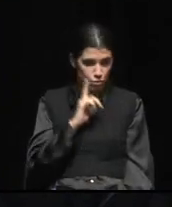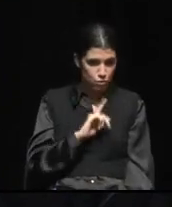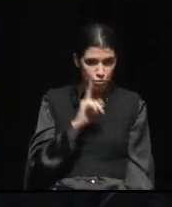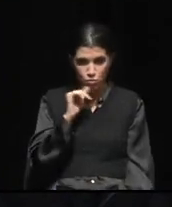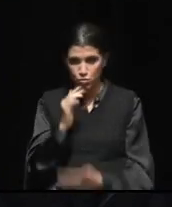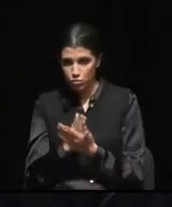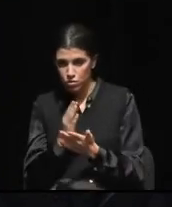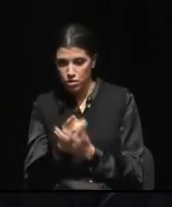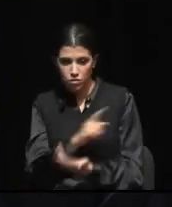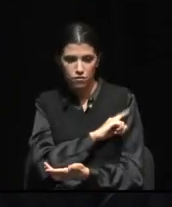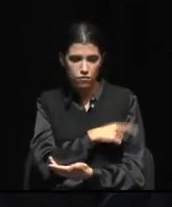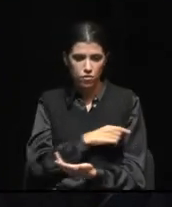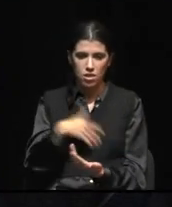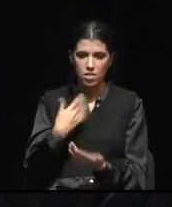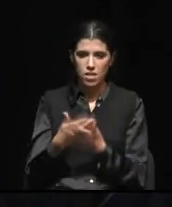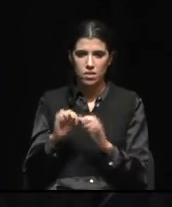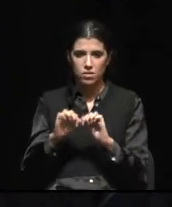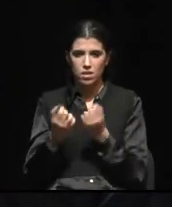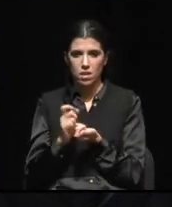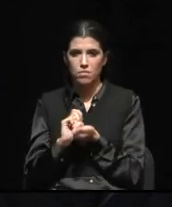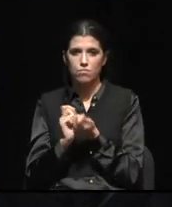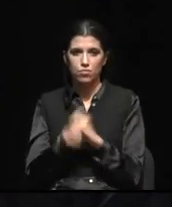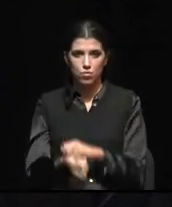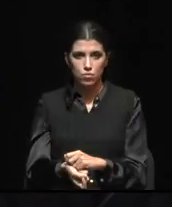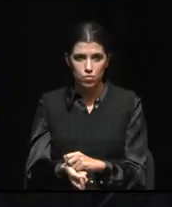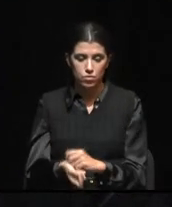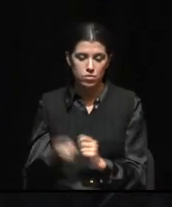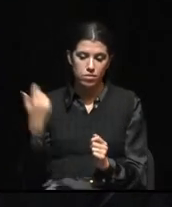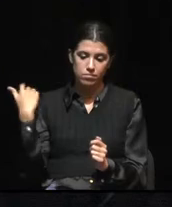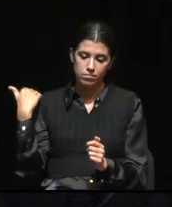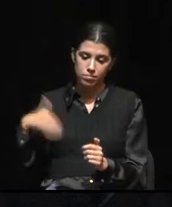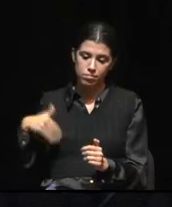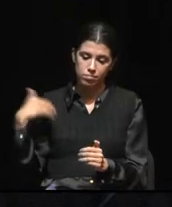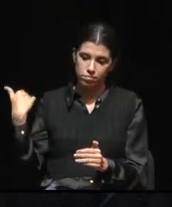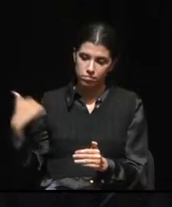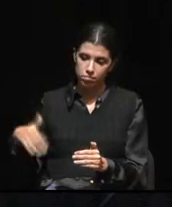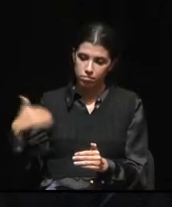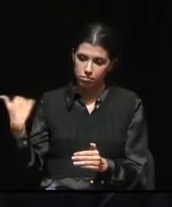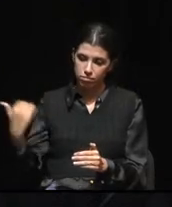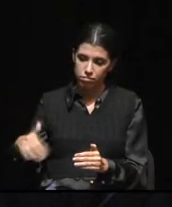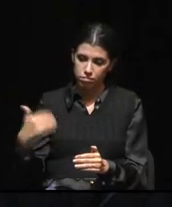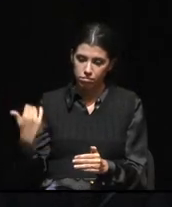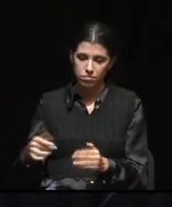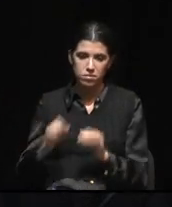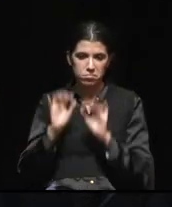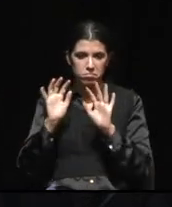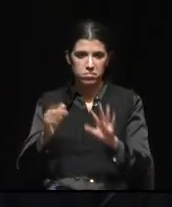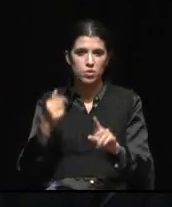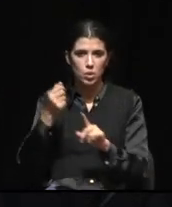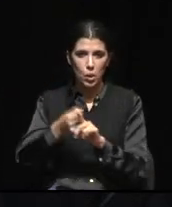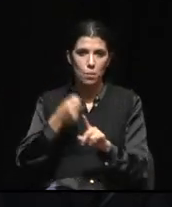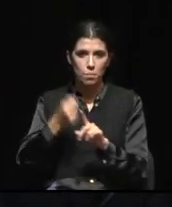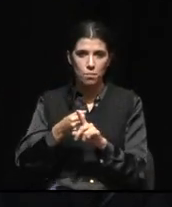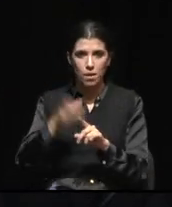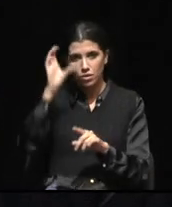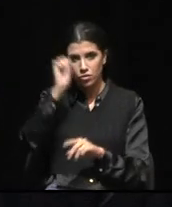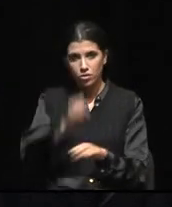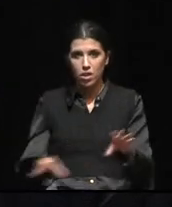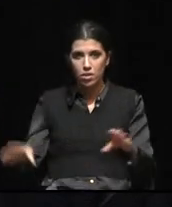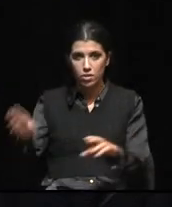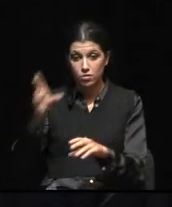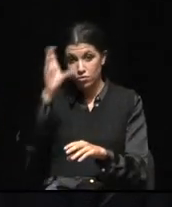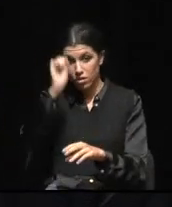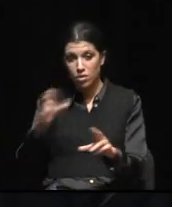sempre foram uma força transformadora da nossa sociedade a da nossa história estiveram na linha da frente do combate ao ao estado novo